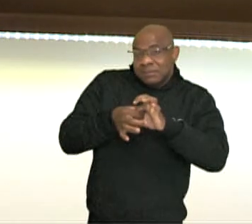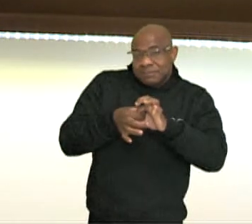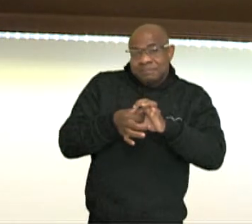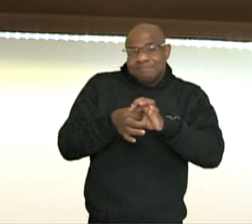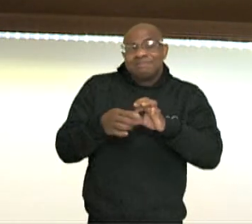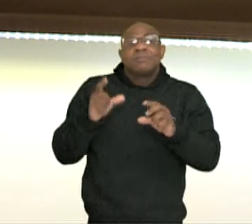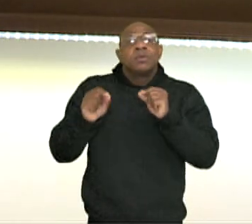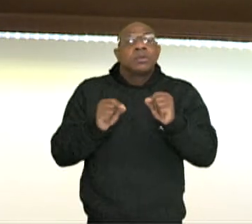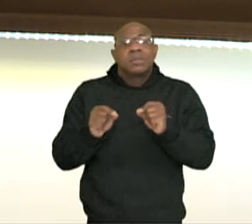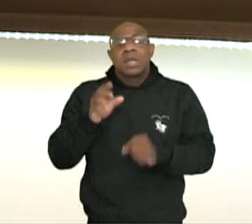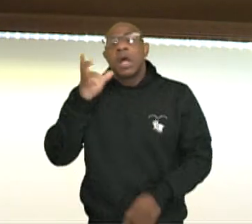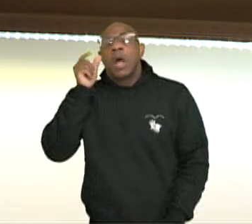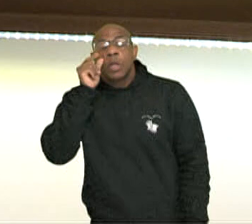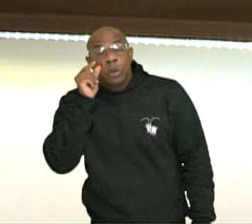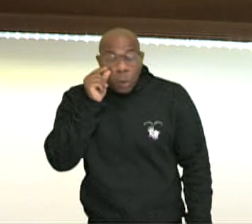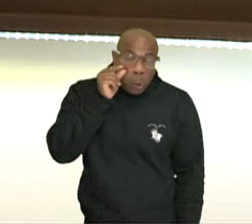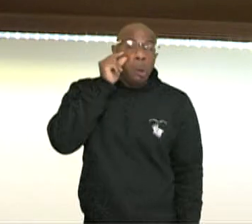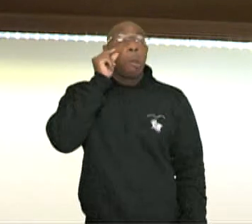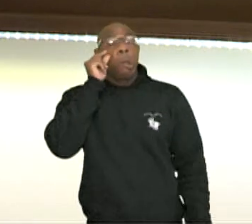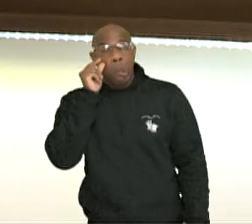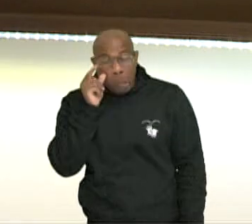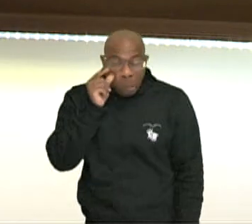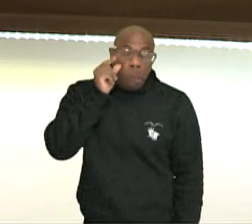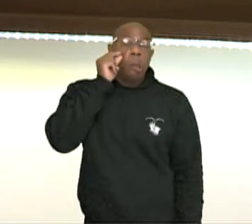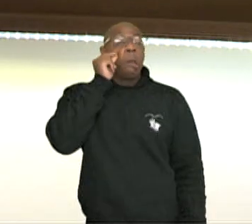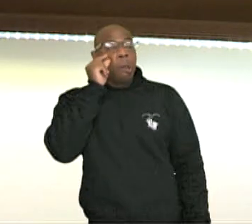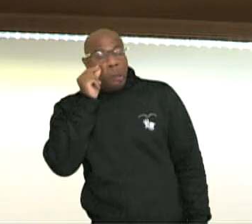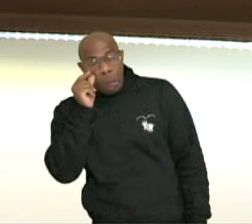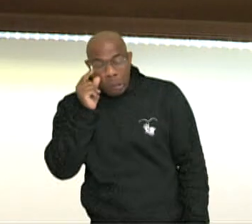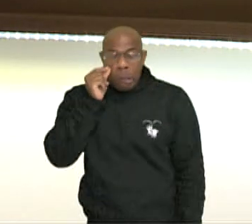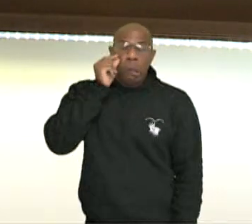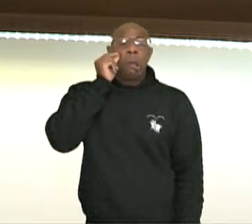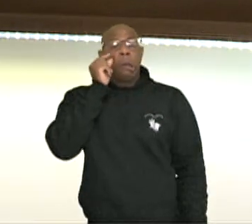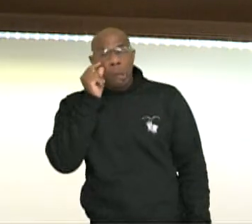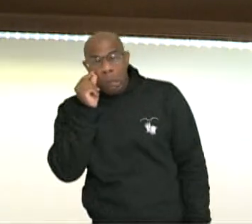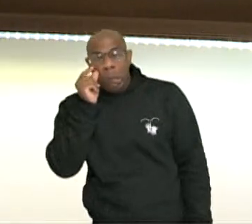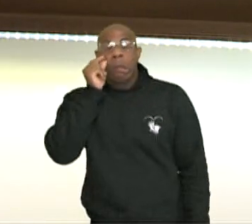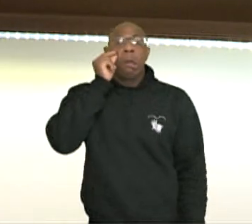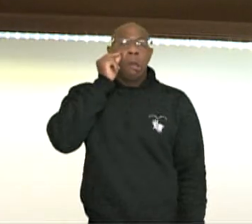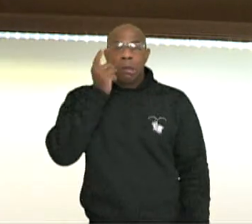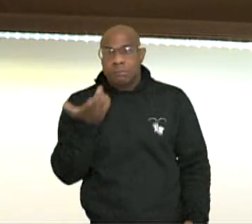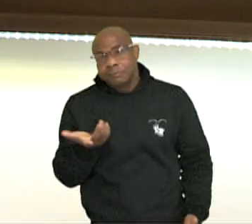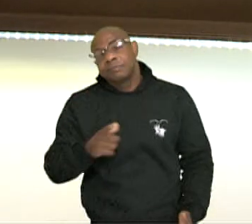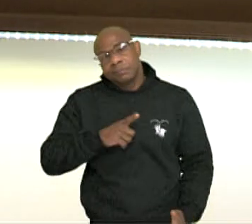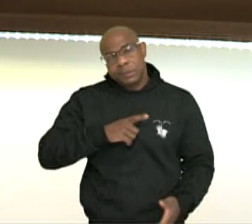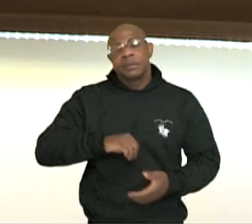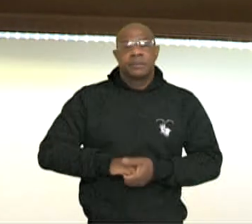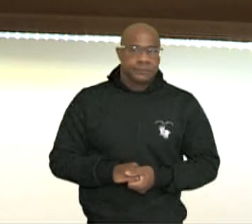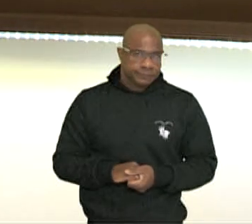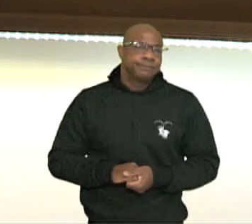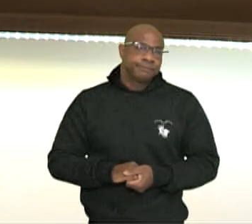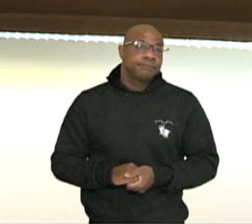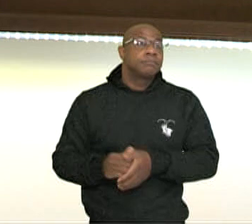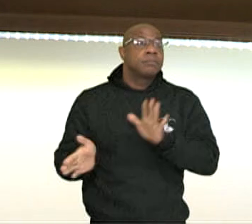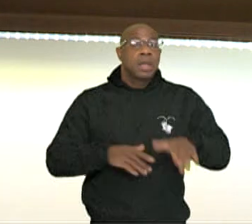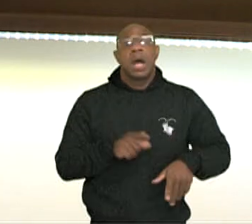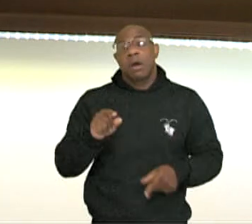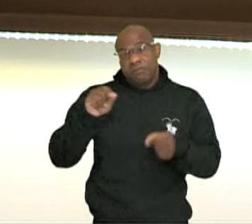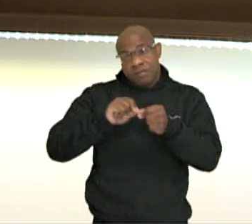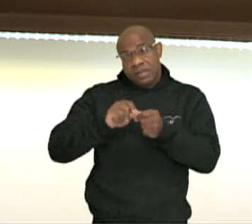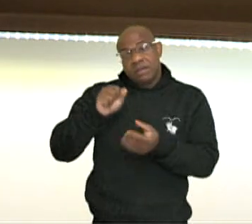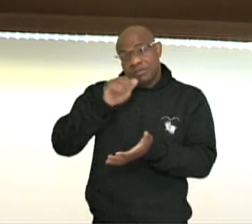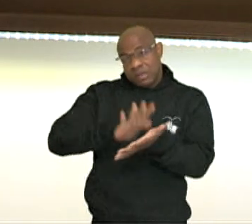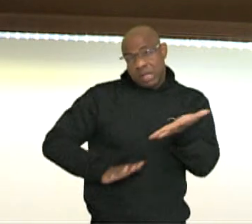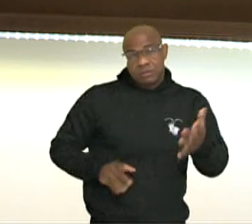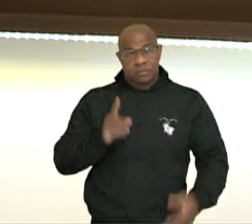irritabilidade, sono inquieto e a coceira retal que nós já mencionamos. Agora eu quero convidar você a fazer